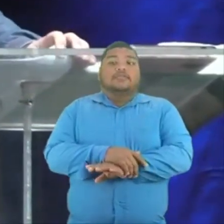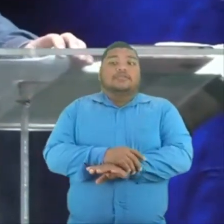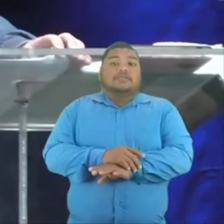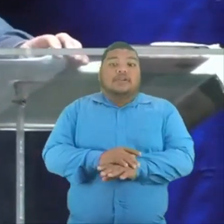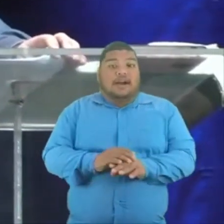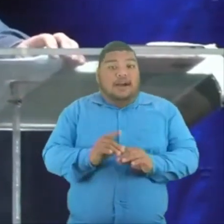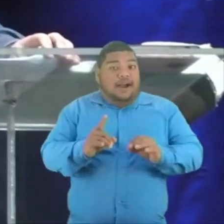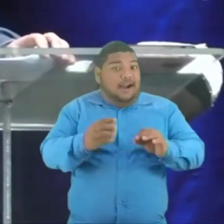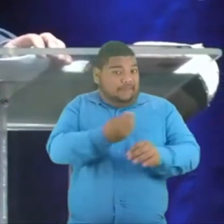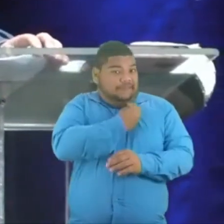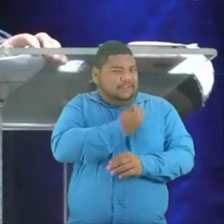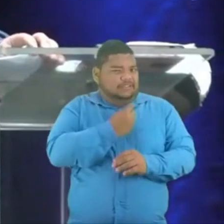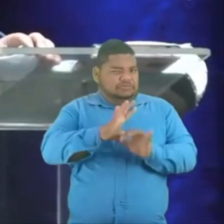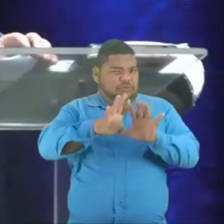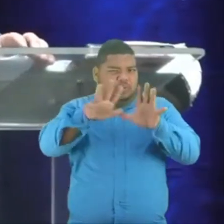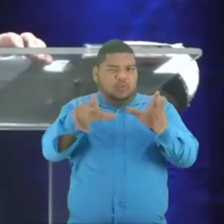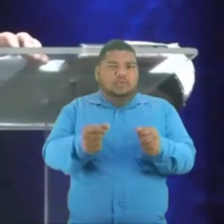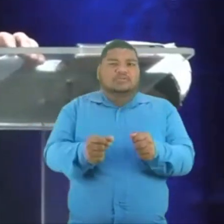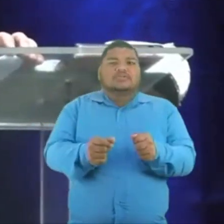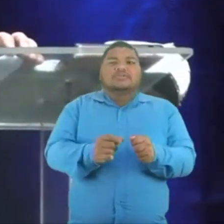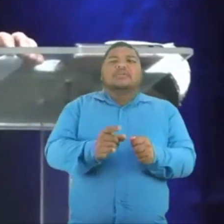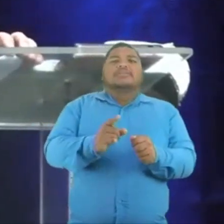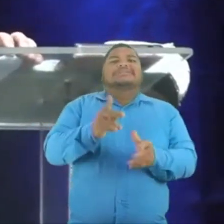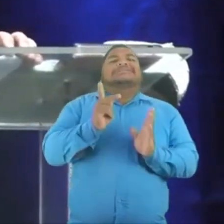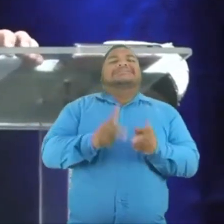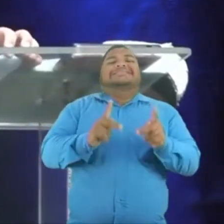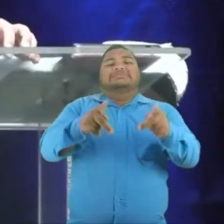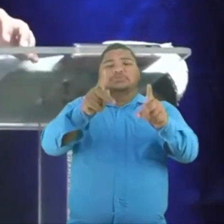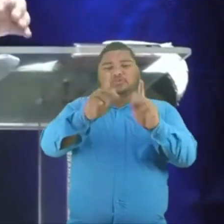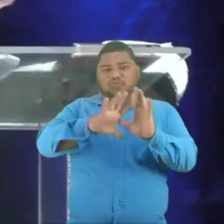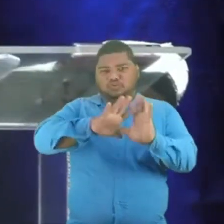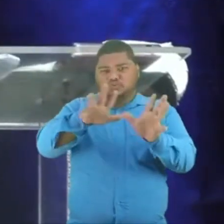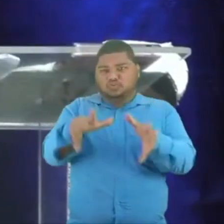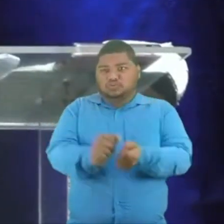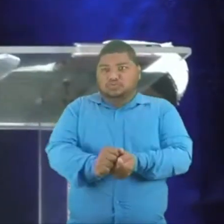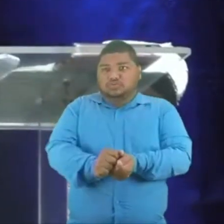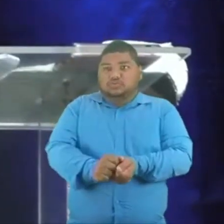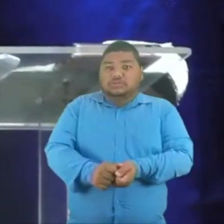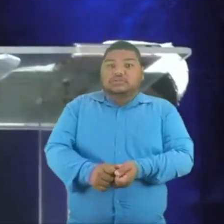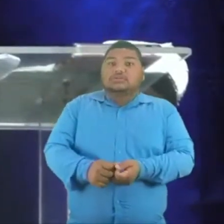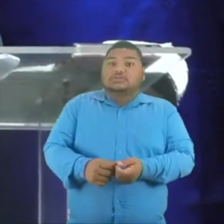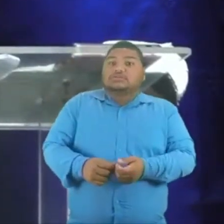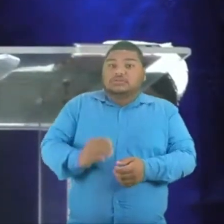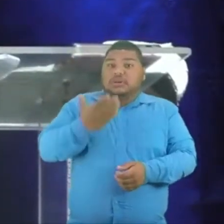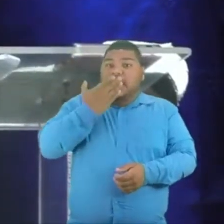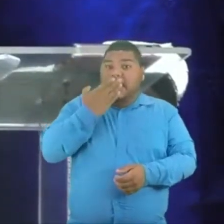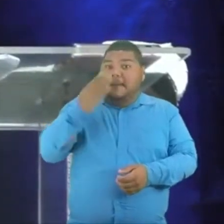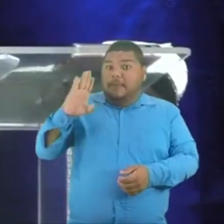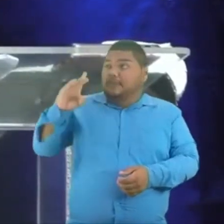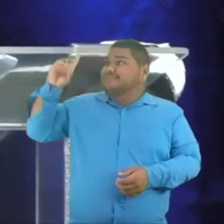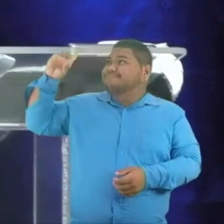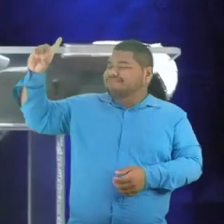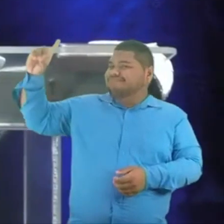tudo isso. Não vai ser sempre isso. Por isso nós devemos nos apegar na promessa de Deus.